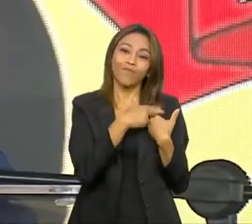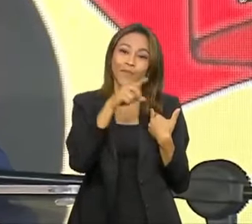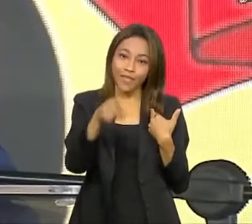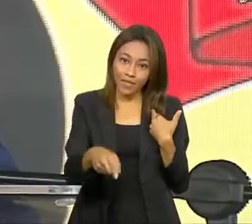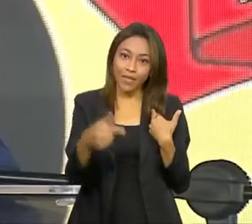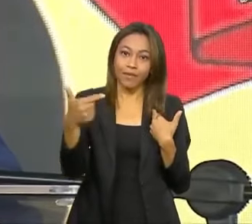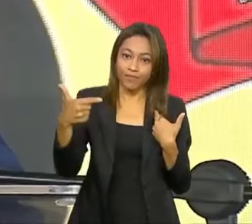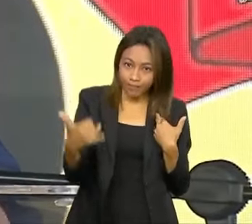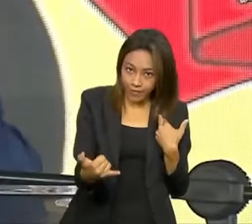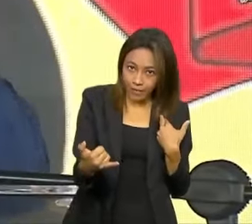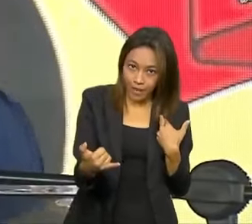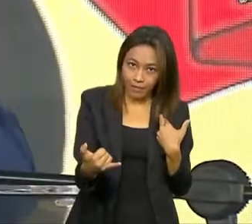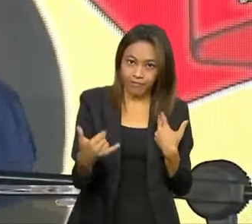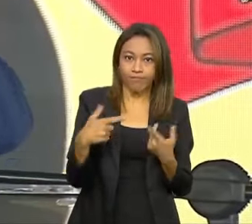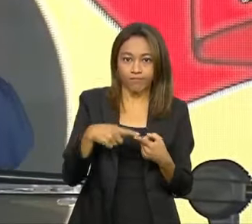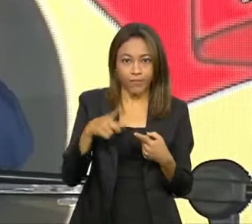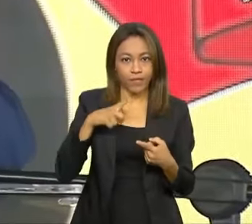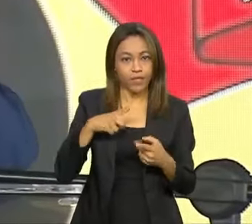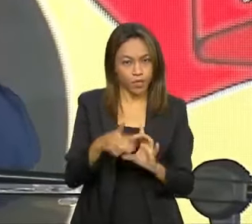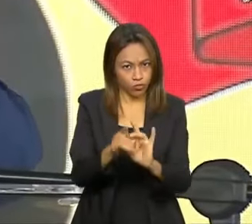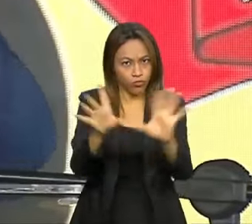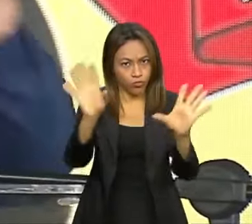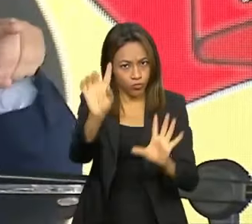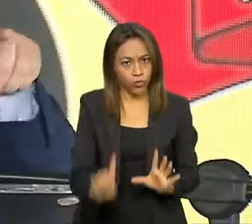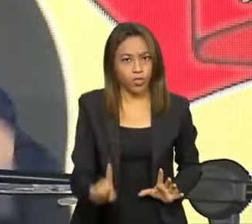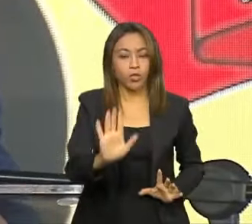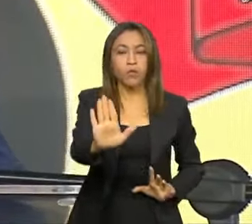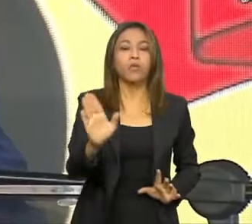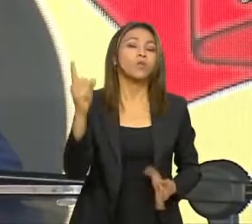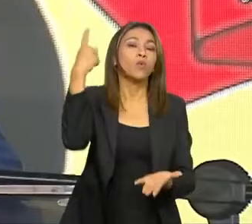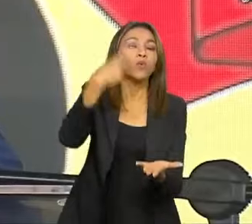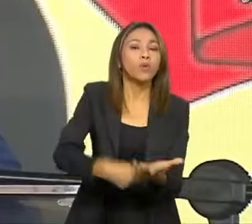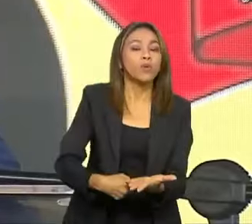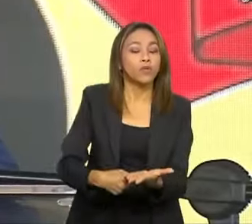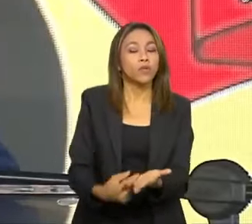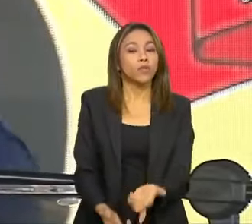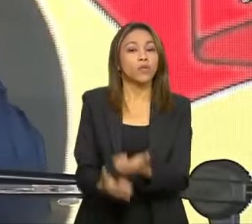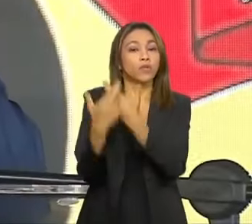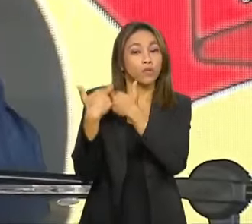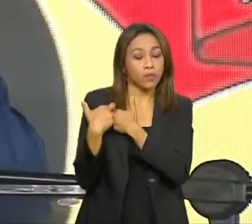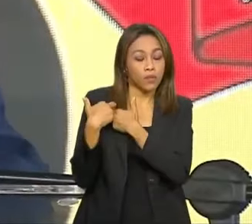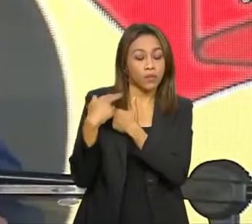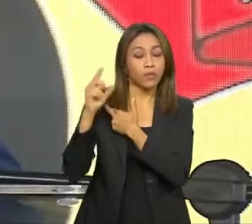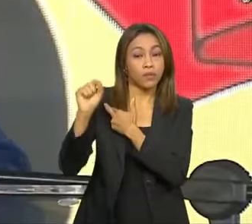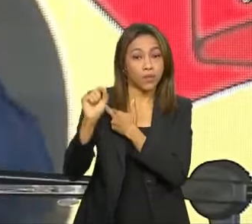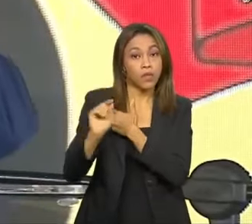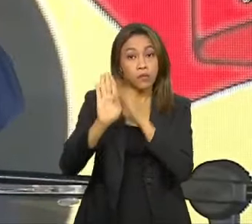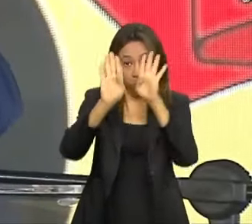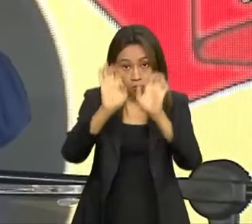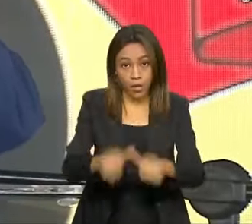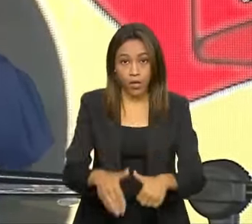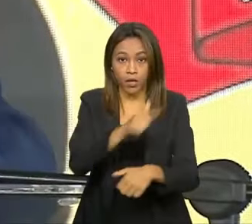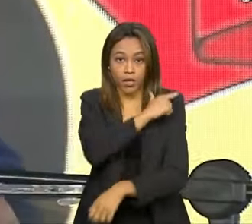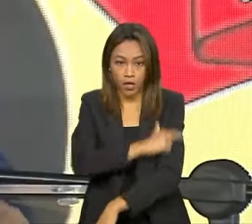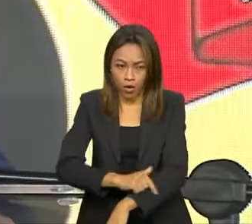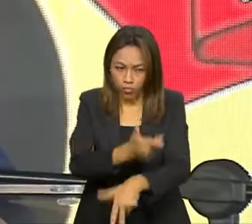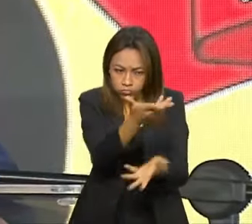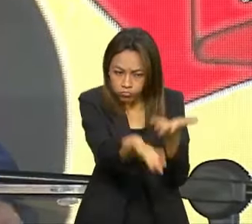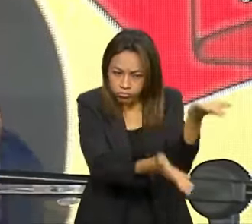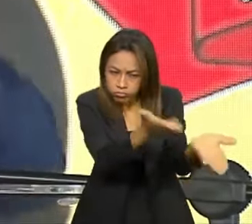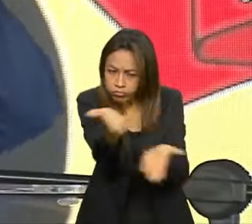armado, mas sobretudo o poder e o dever de servirem bem ao cidadão